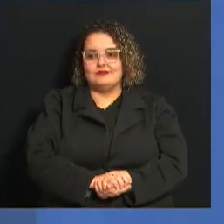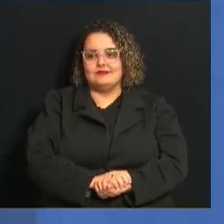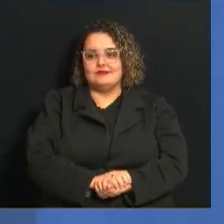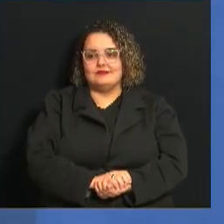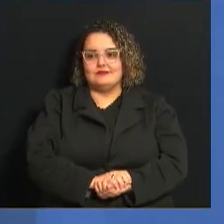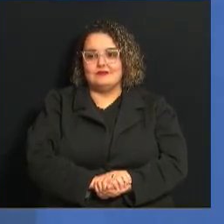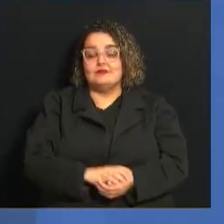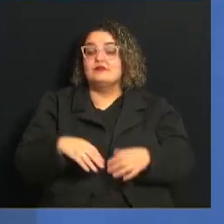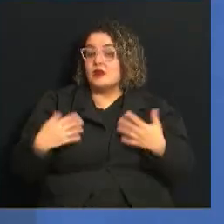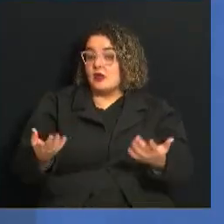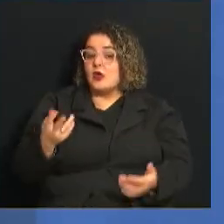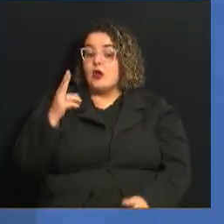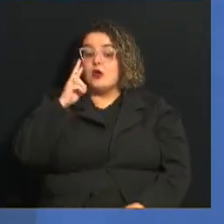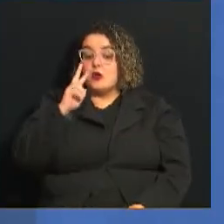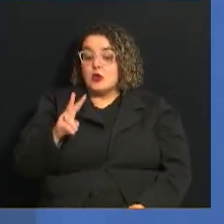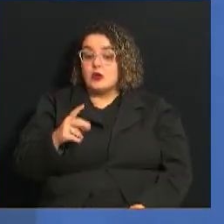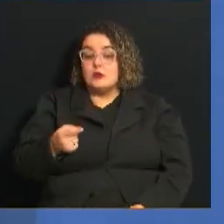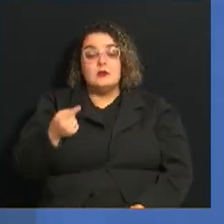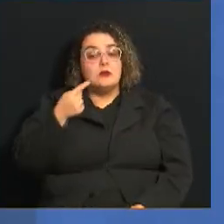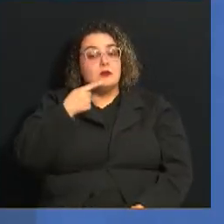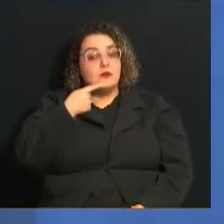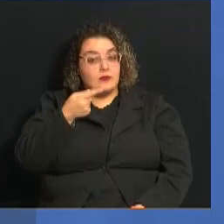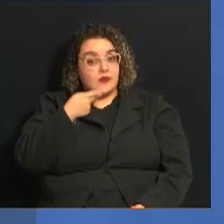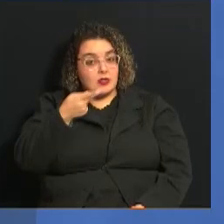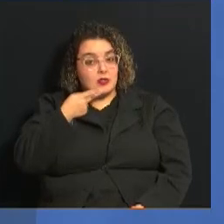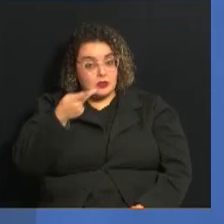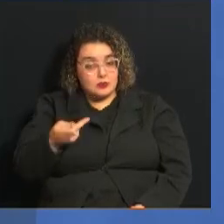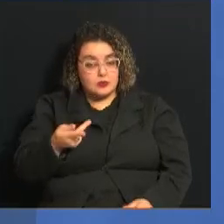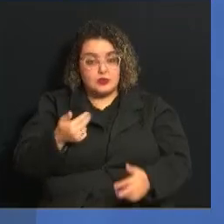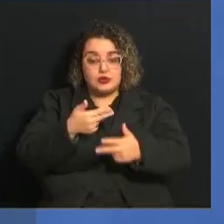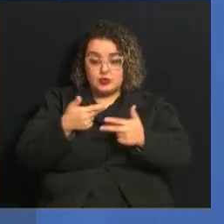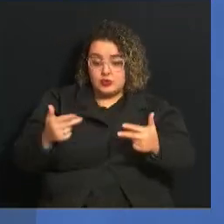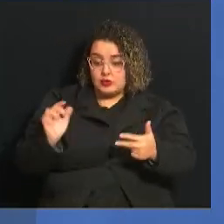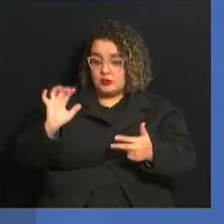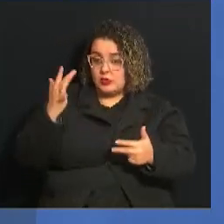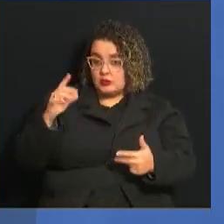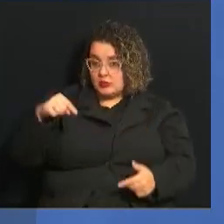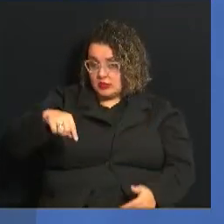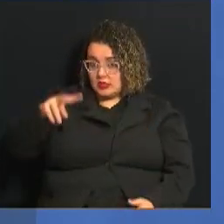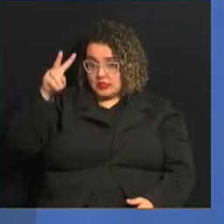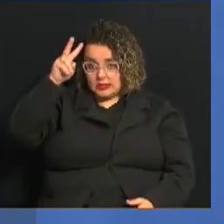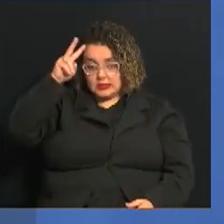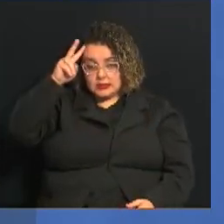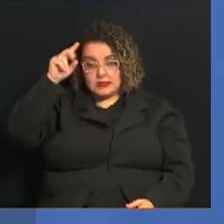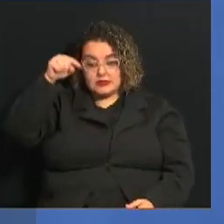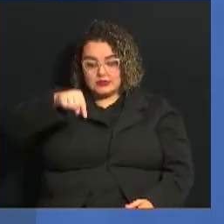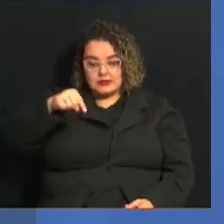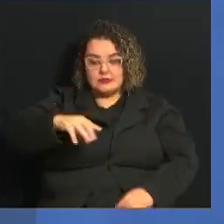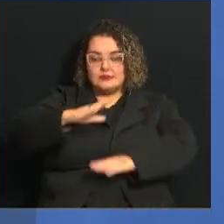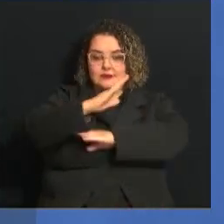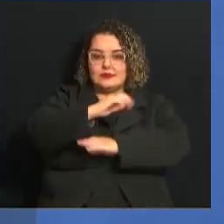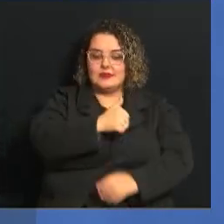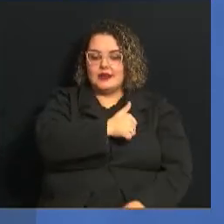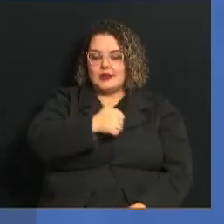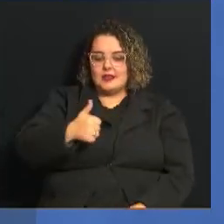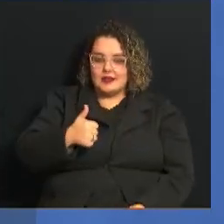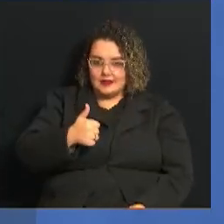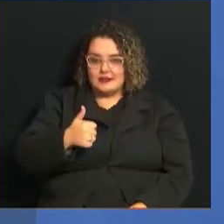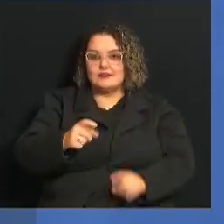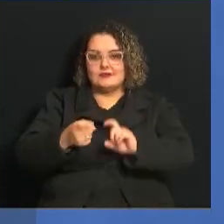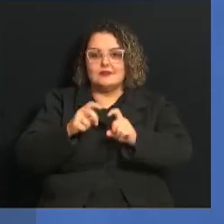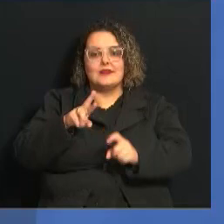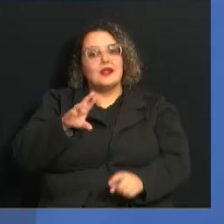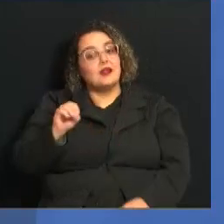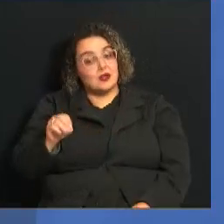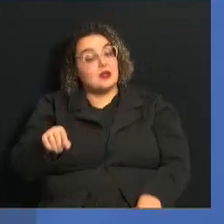e olha a gente tá falando aí de eventos que aconteceram nesta segunda-feira aqui na Câmara Municipal de Campinas a 11ª reunião ordinária